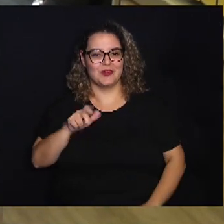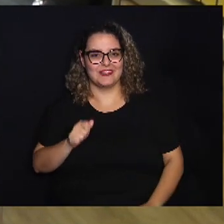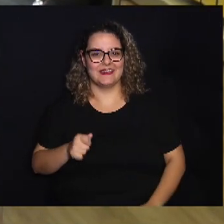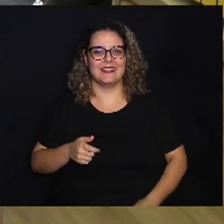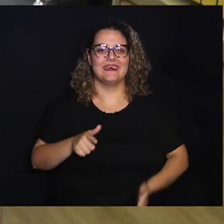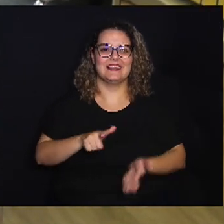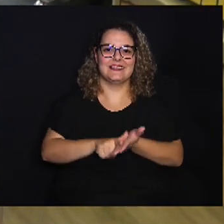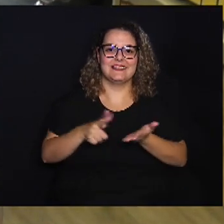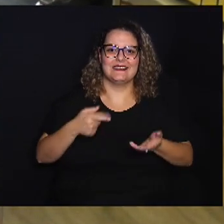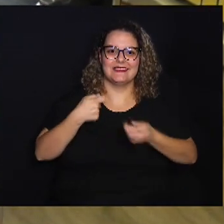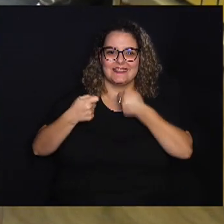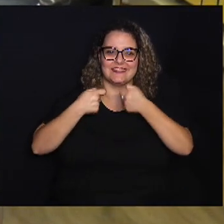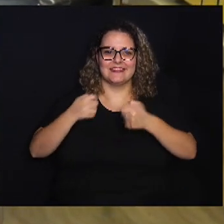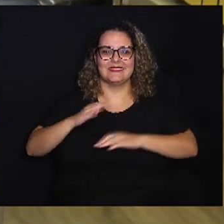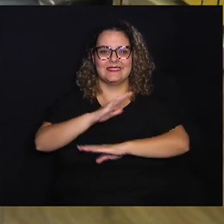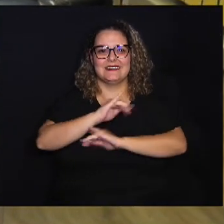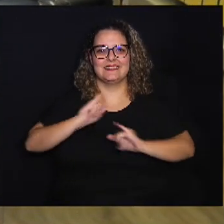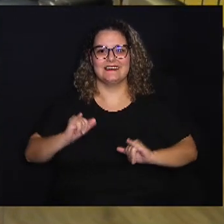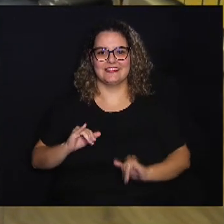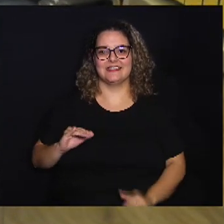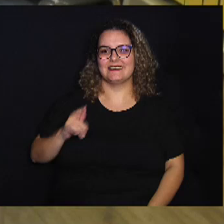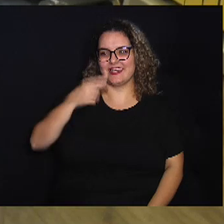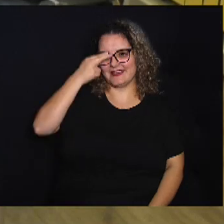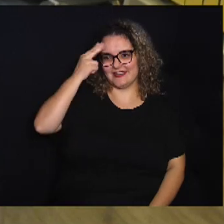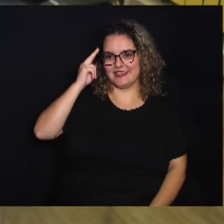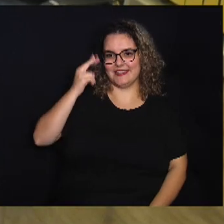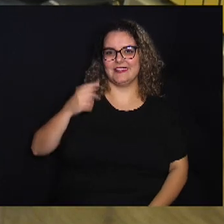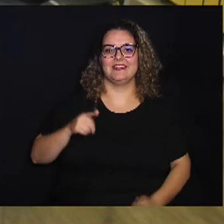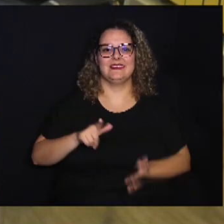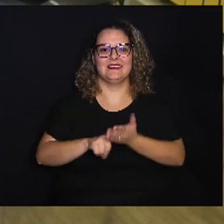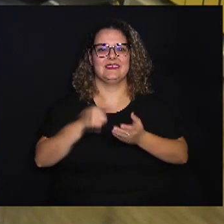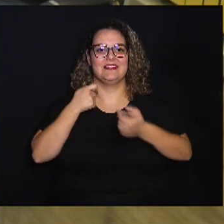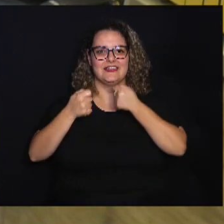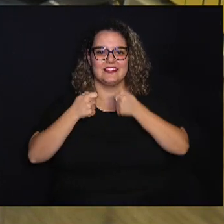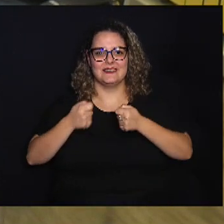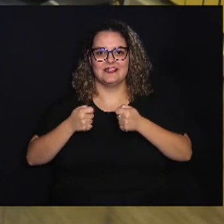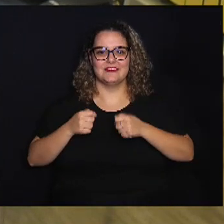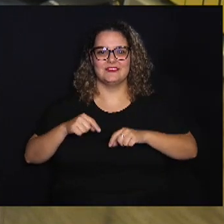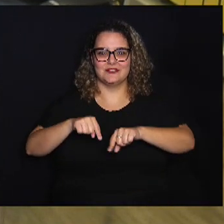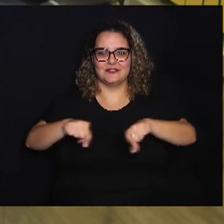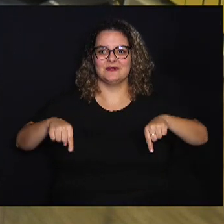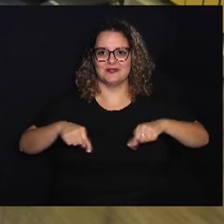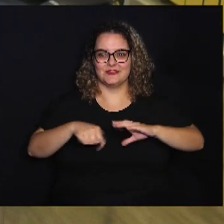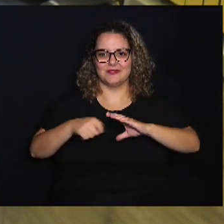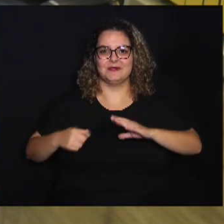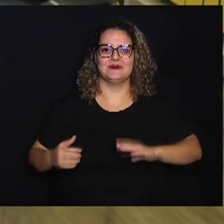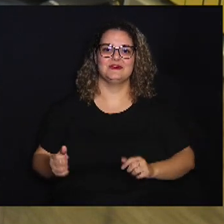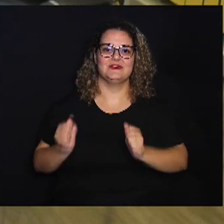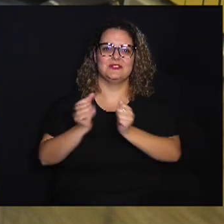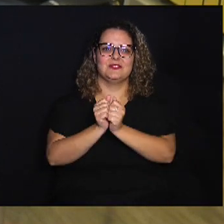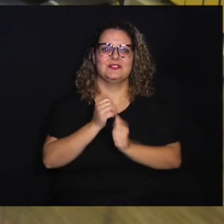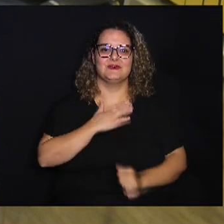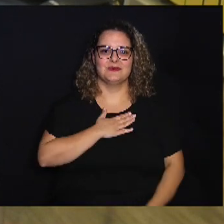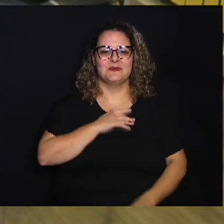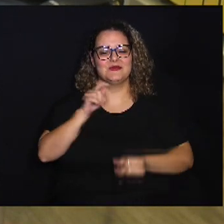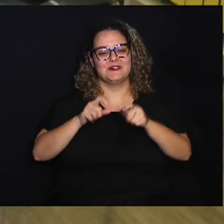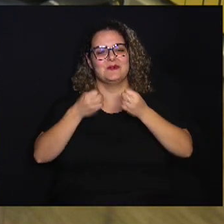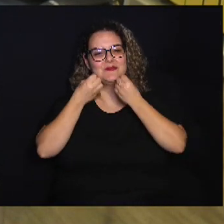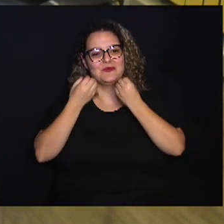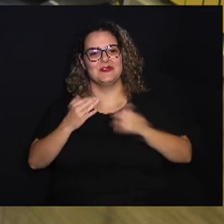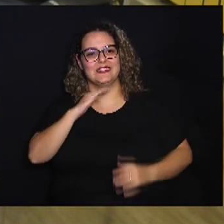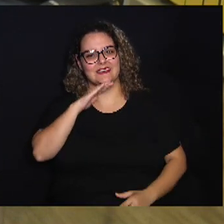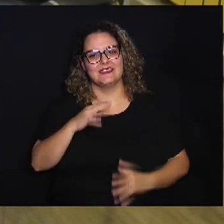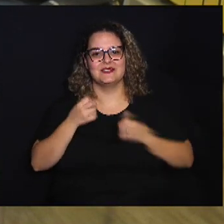Jornal Câmara, Gabriel Castro, nosso jornalista, que hoje no Estúdio Câmara ele faz os comentários junto comigo. Pessoal, boa tarde a todos,